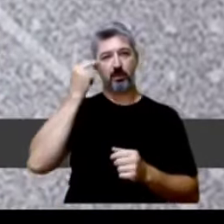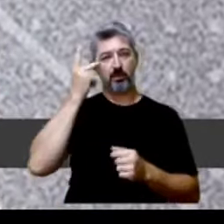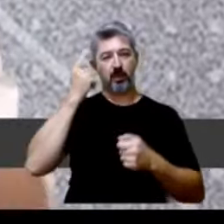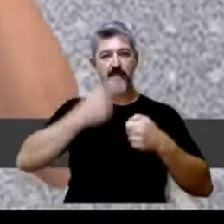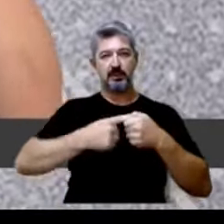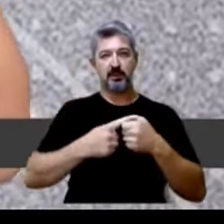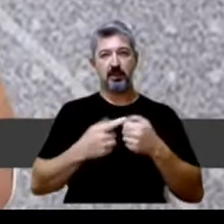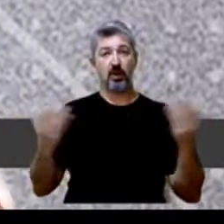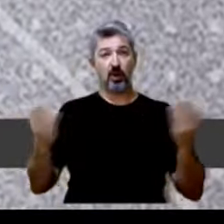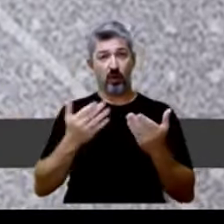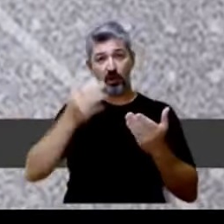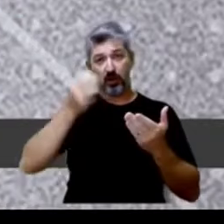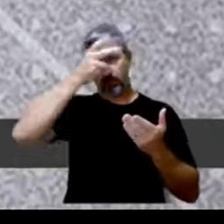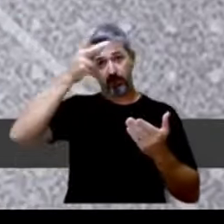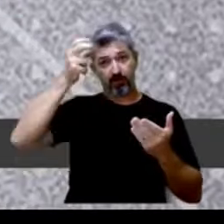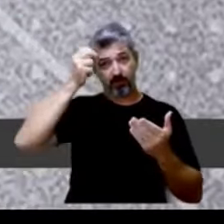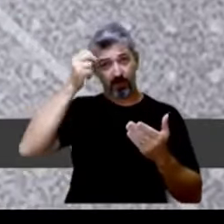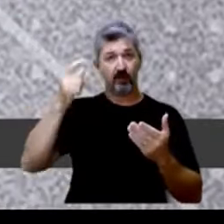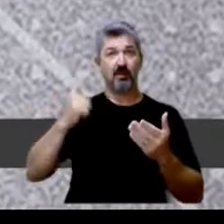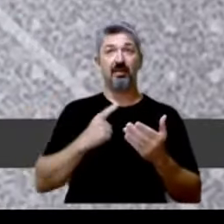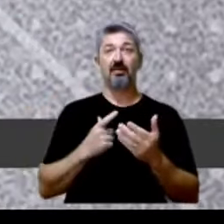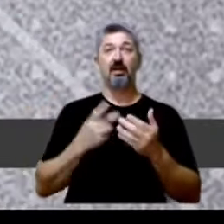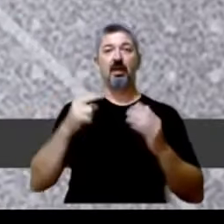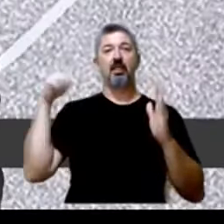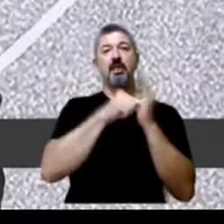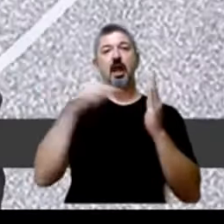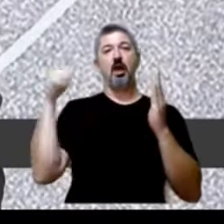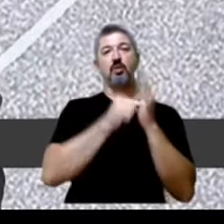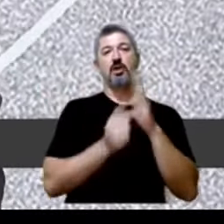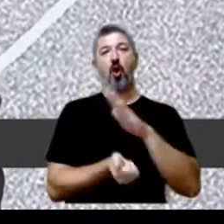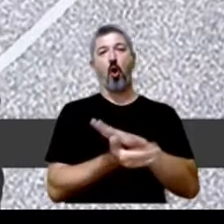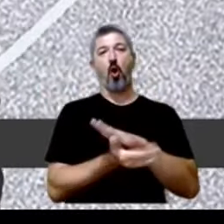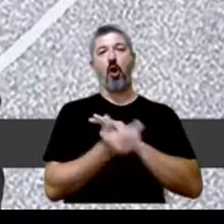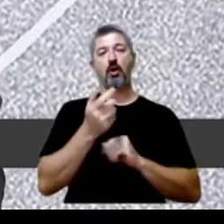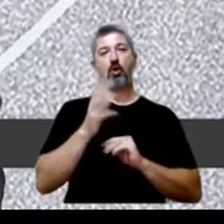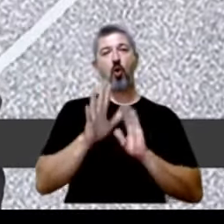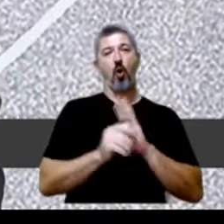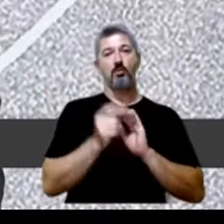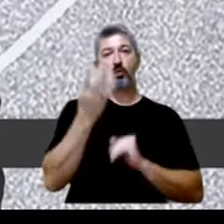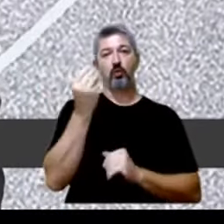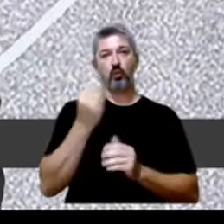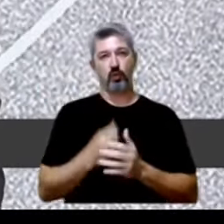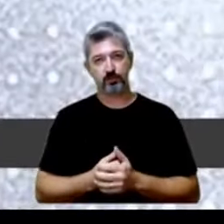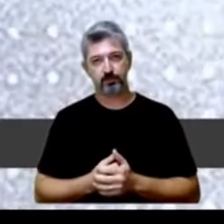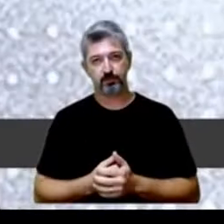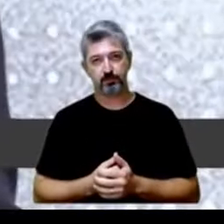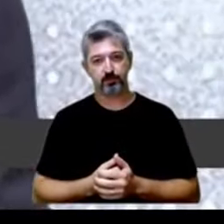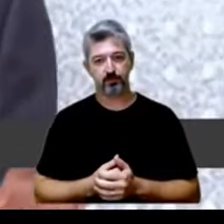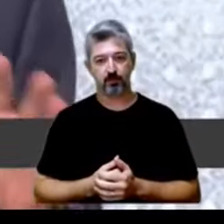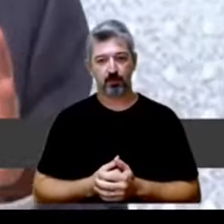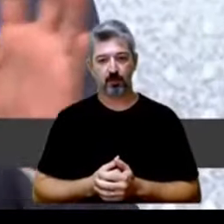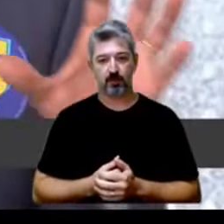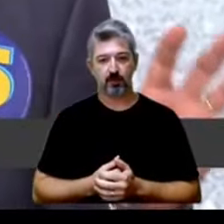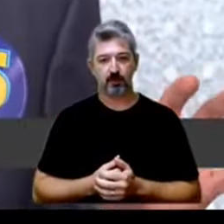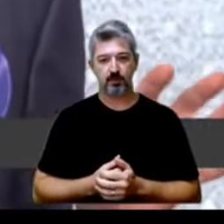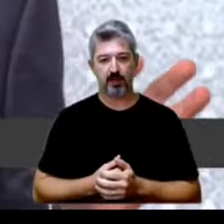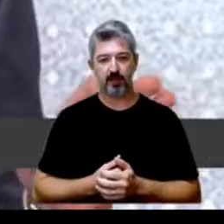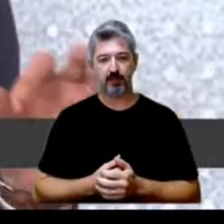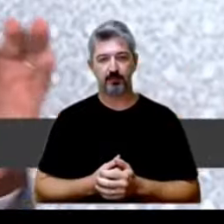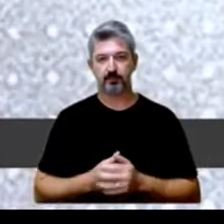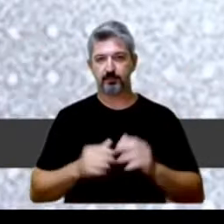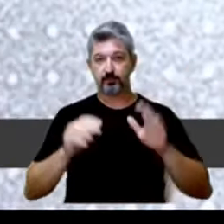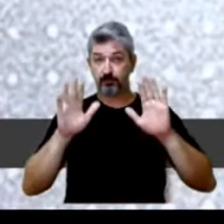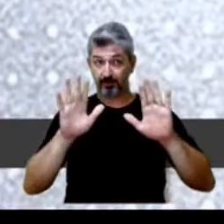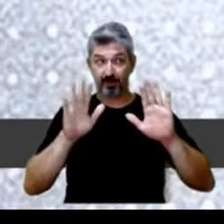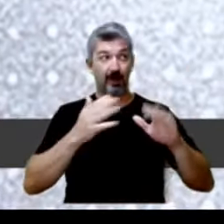a prefeitura tem tantas denúncias de corrupção. Fez a renegociação da dívida. Pediu a palavra. Com a União, pô. Olha, gente, está melhorando o debate